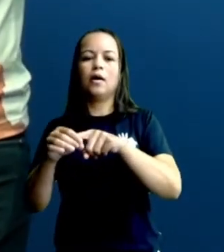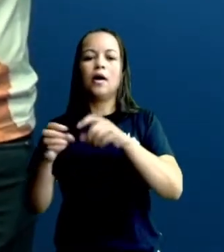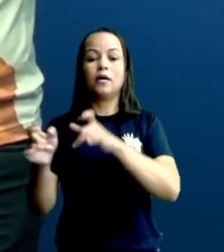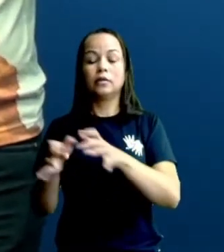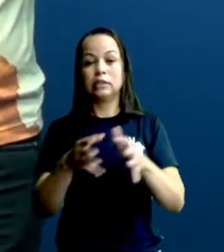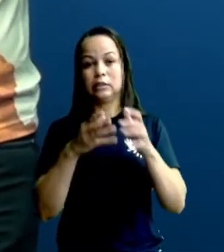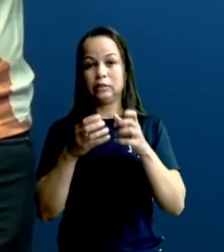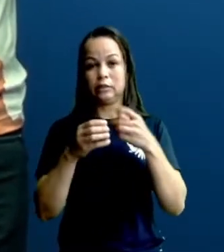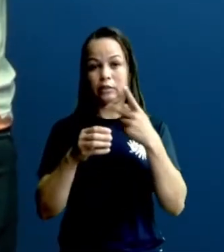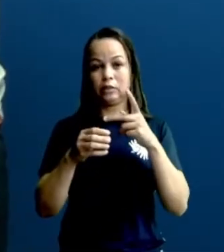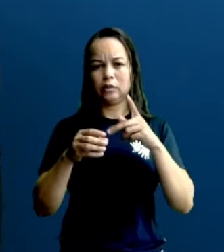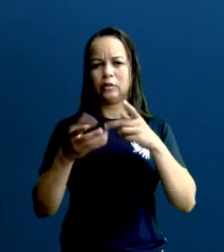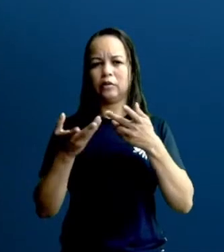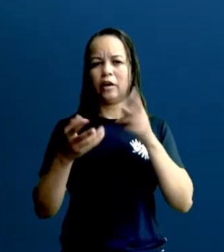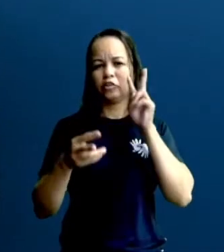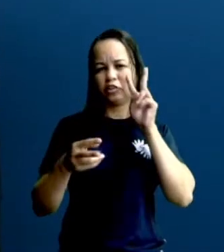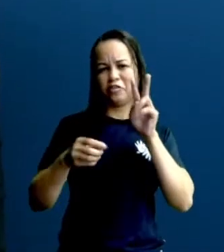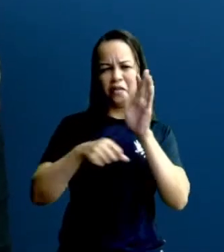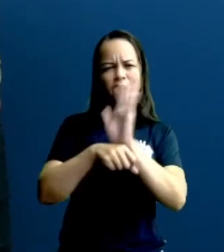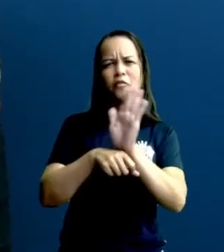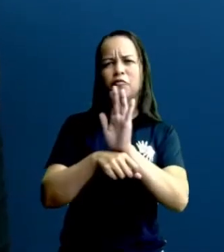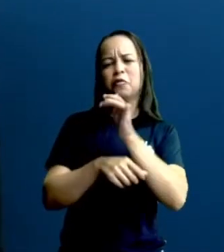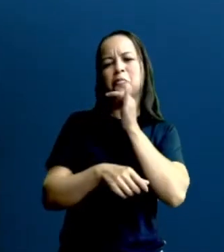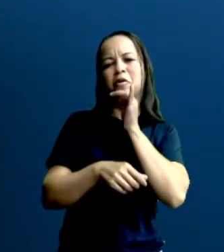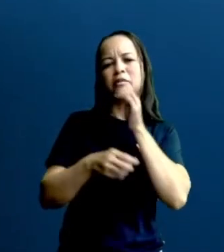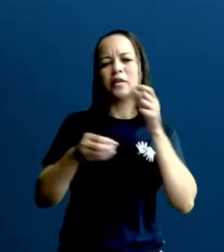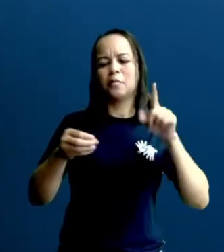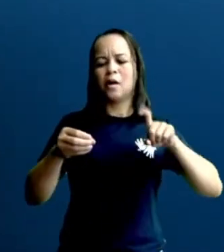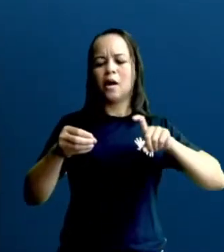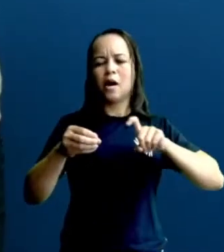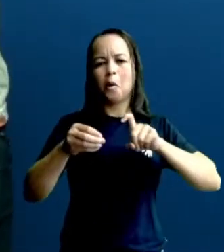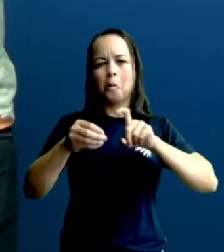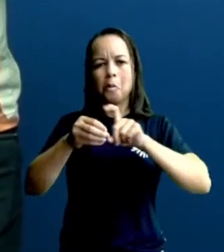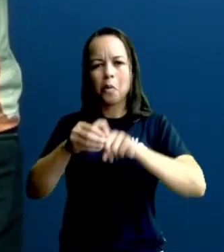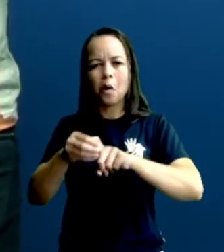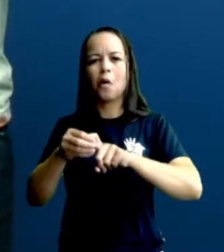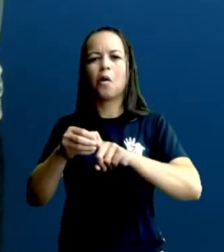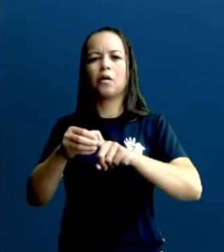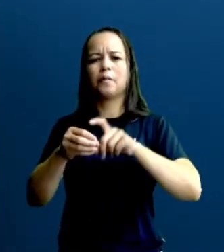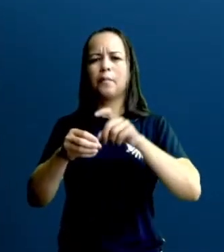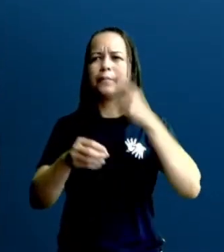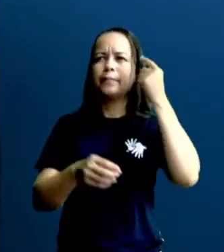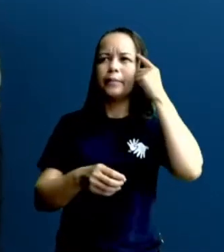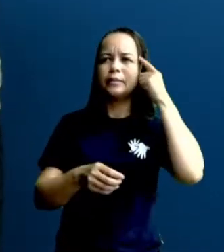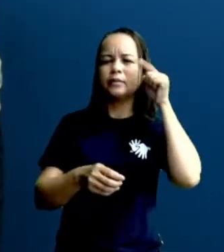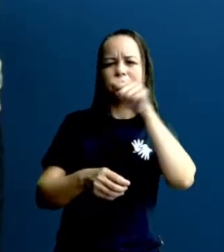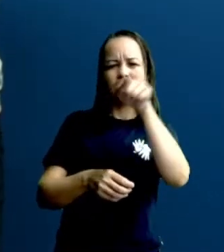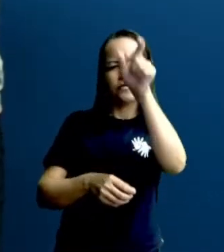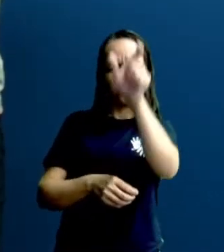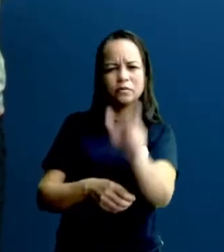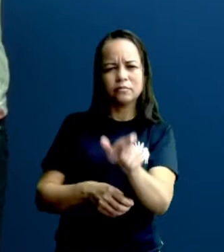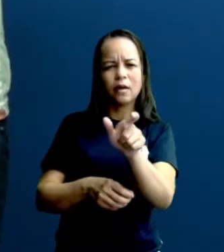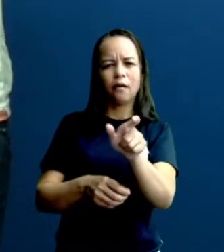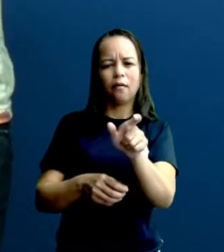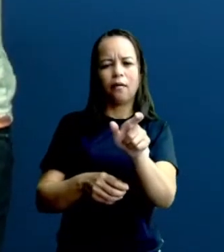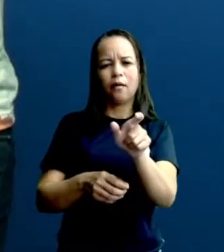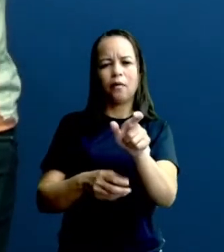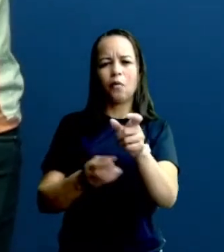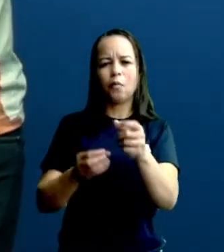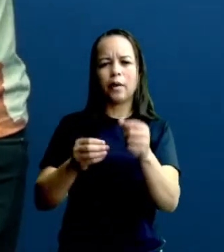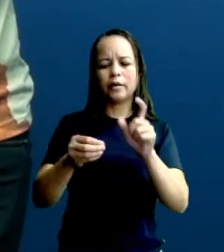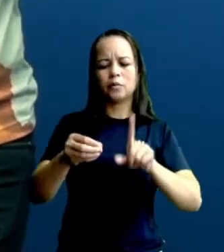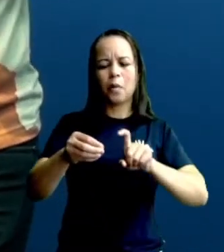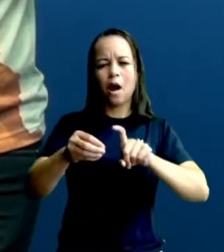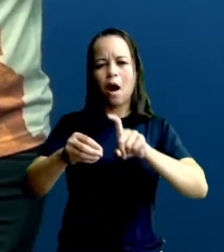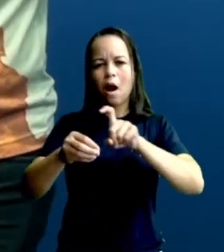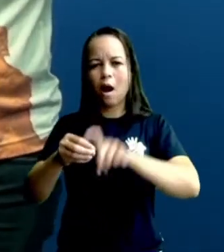vê lá o espermatozoide correndo para encontrar um óvulo, pensando que ali é você completo para